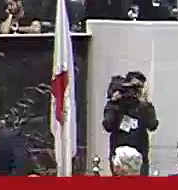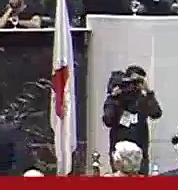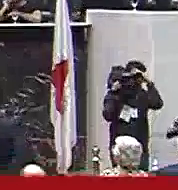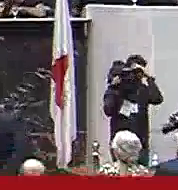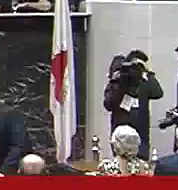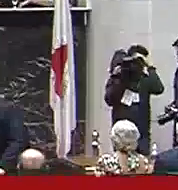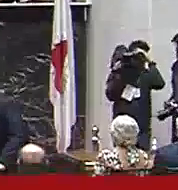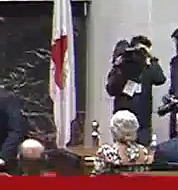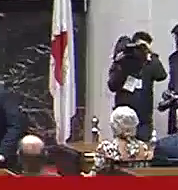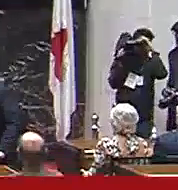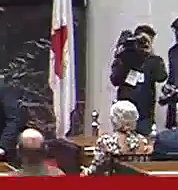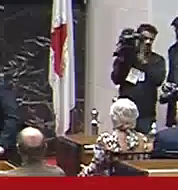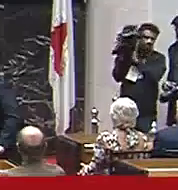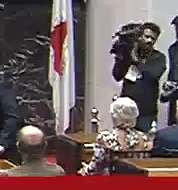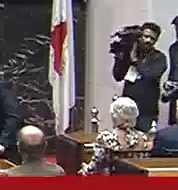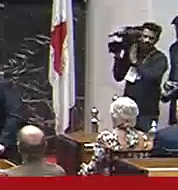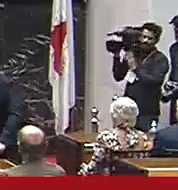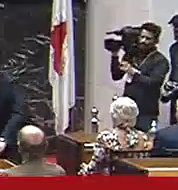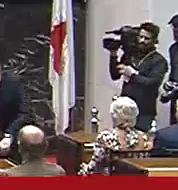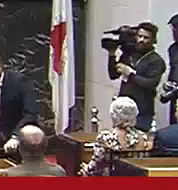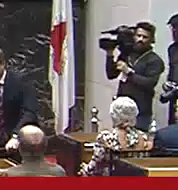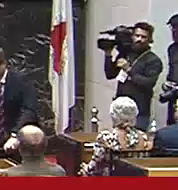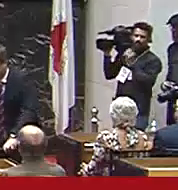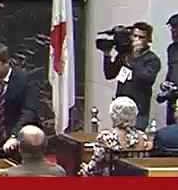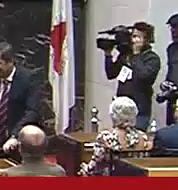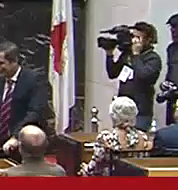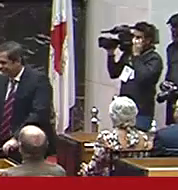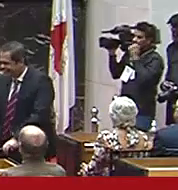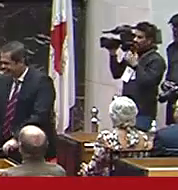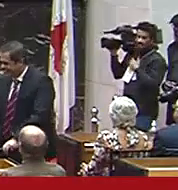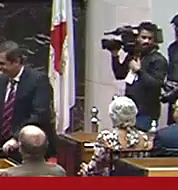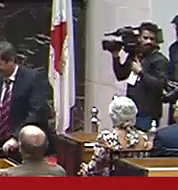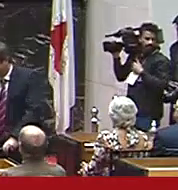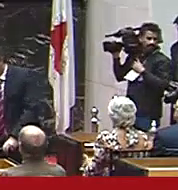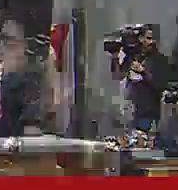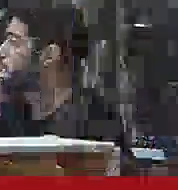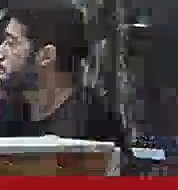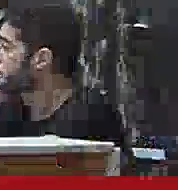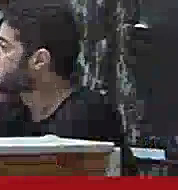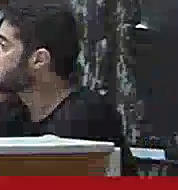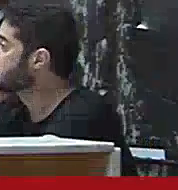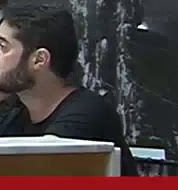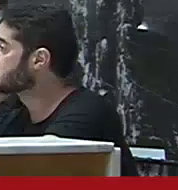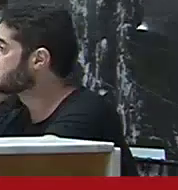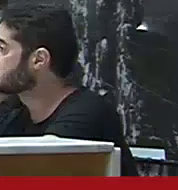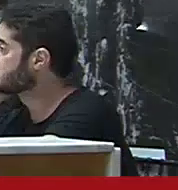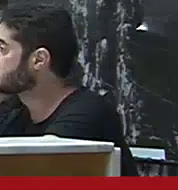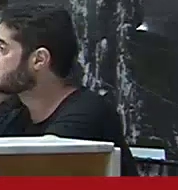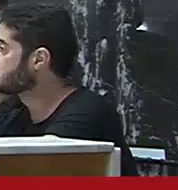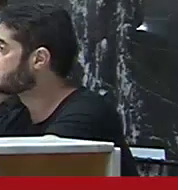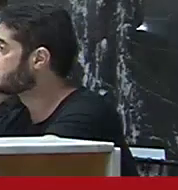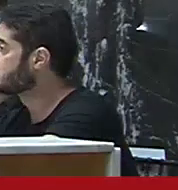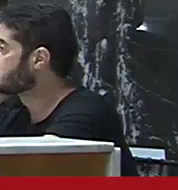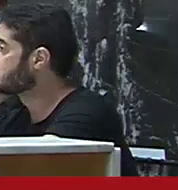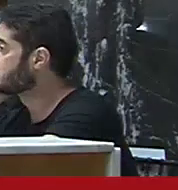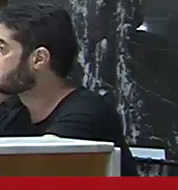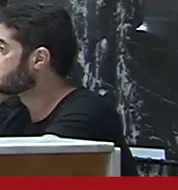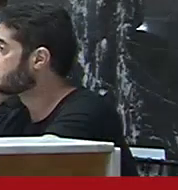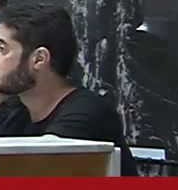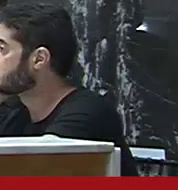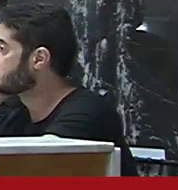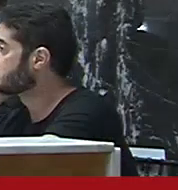A Assembleia Constituinte de 1823 exerceu papel relevante no processo de consolidação da